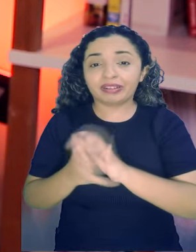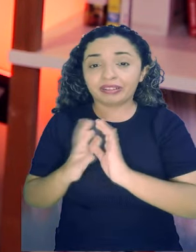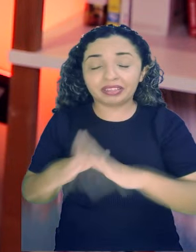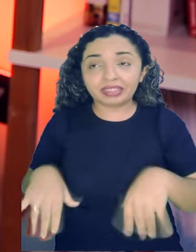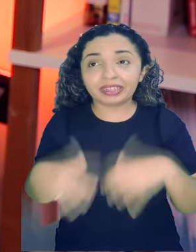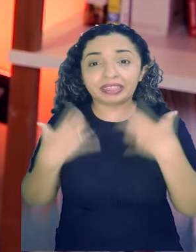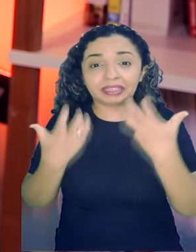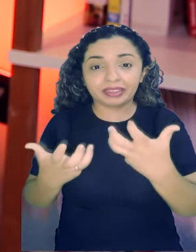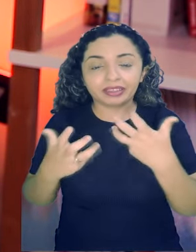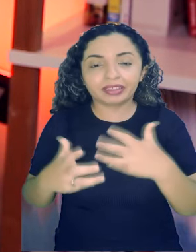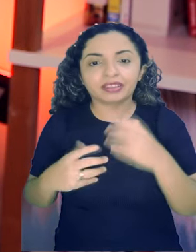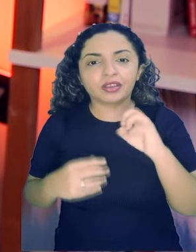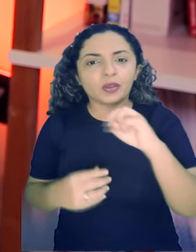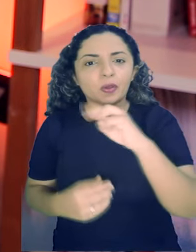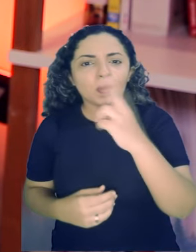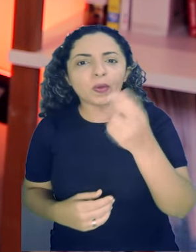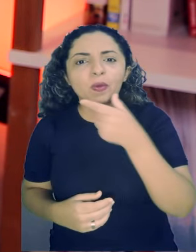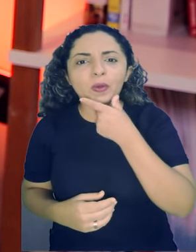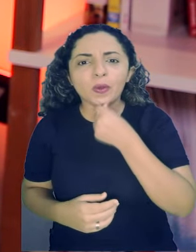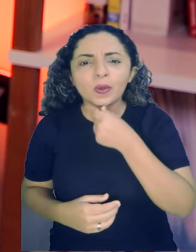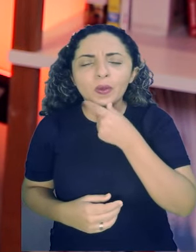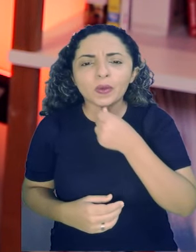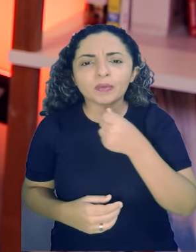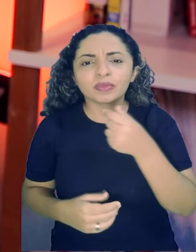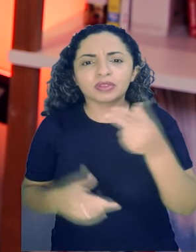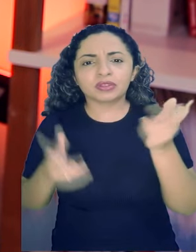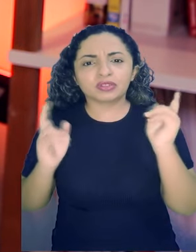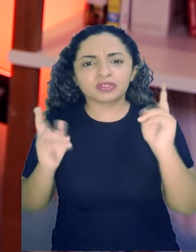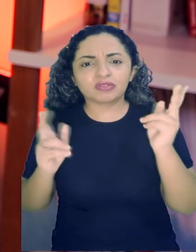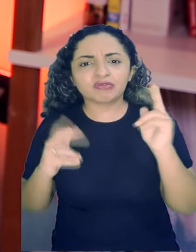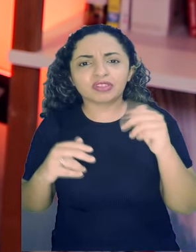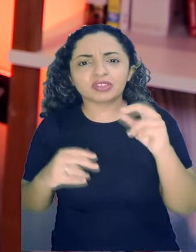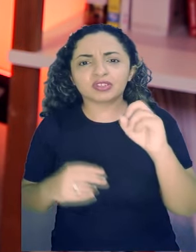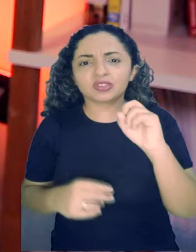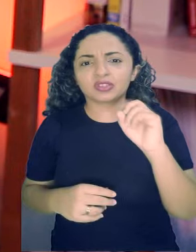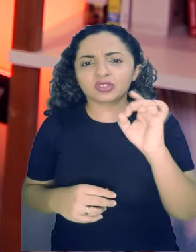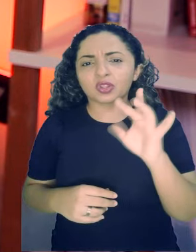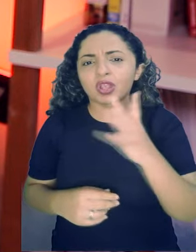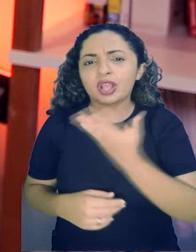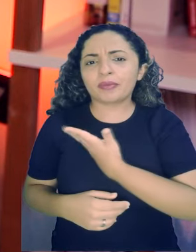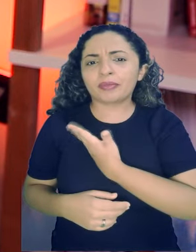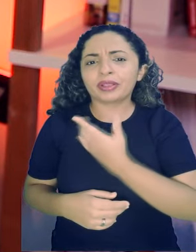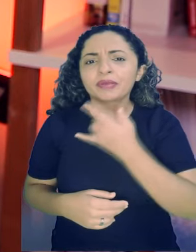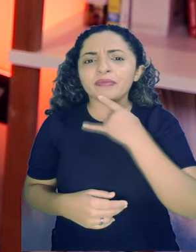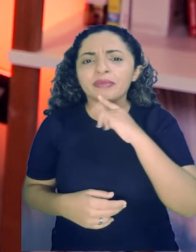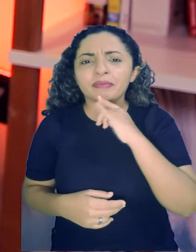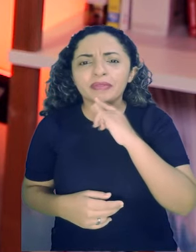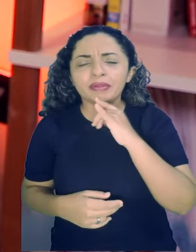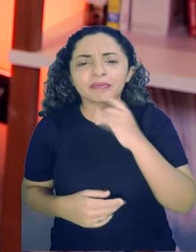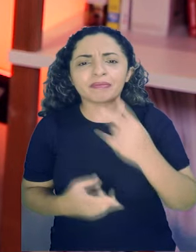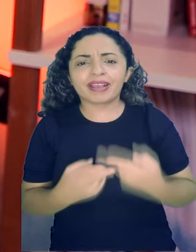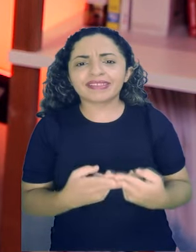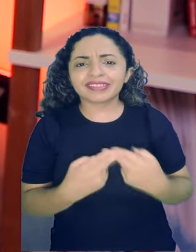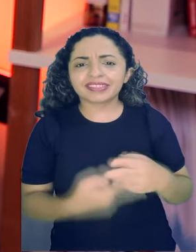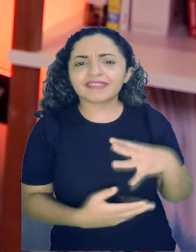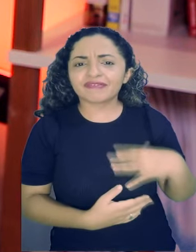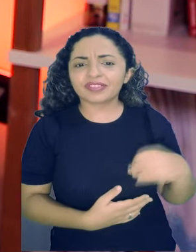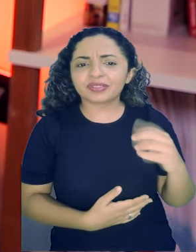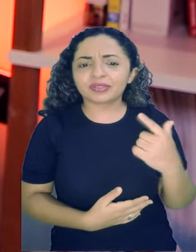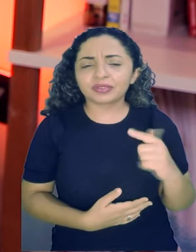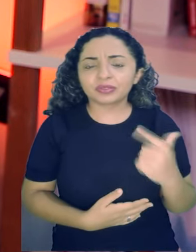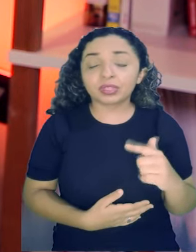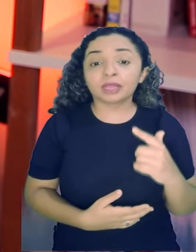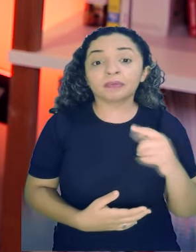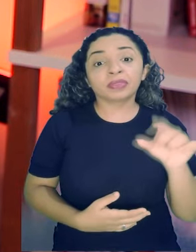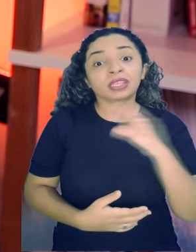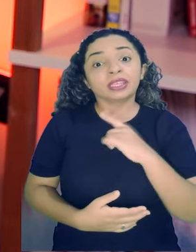um homem que só tem diversão se está rodeado com seus amigos, bebendo, não tem paciência com os filhos.